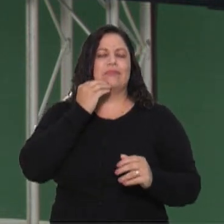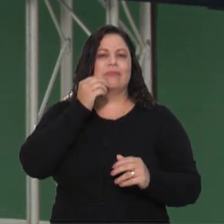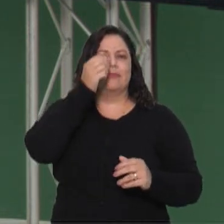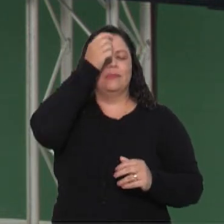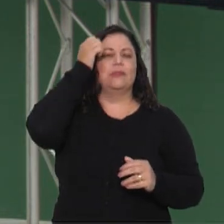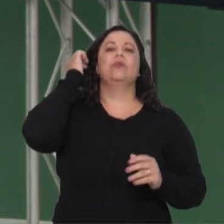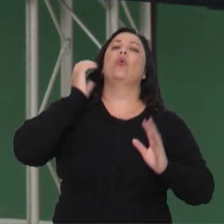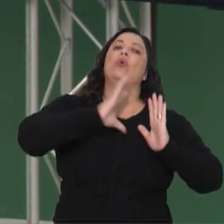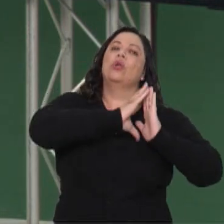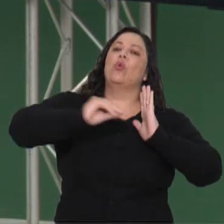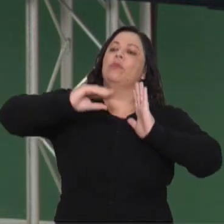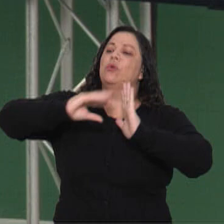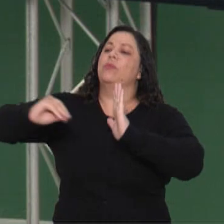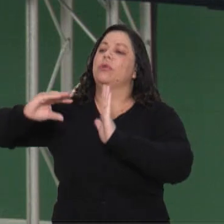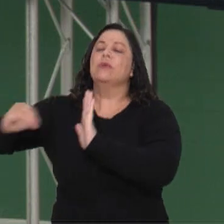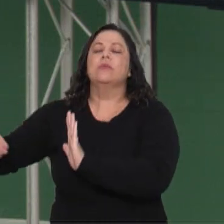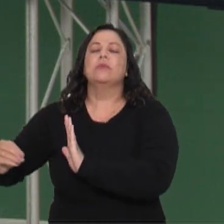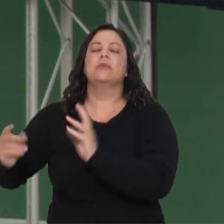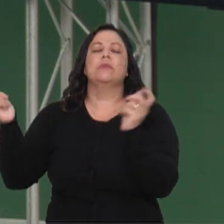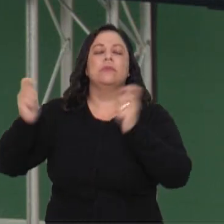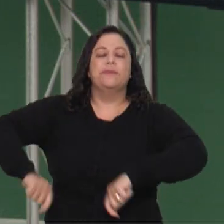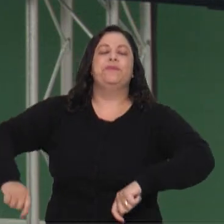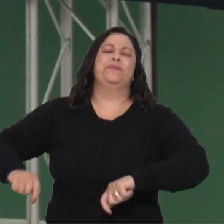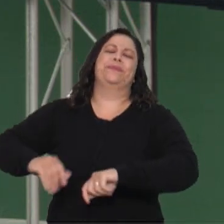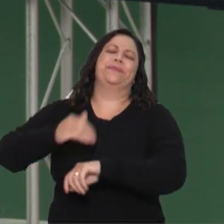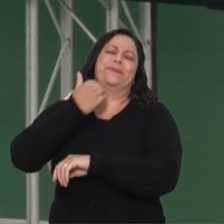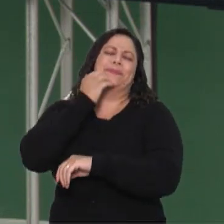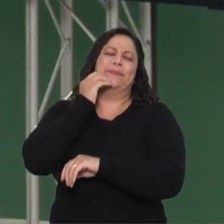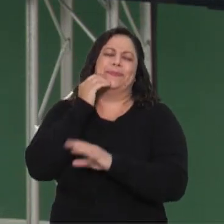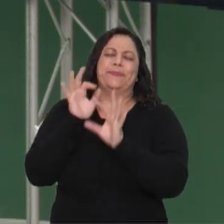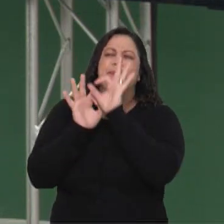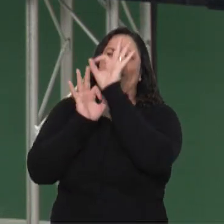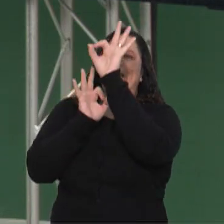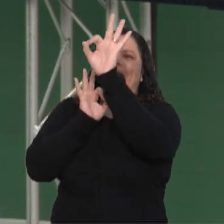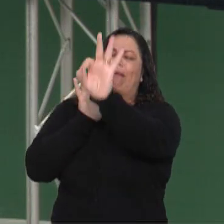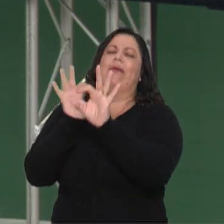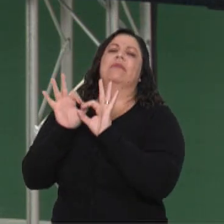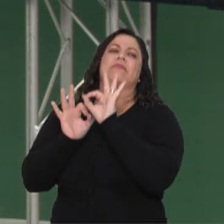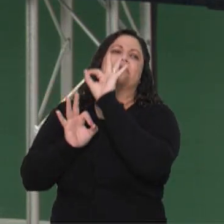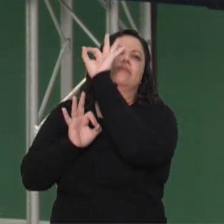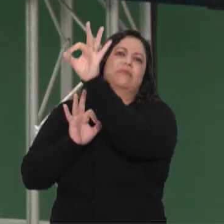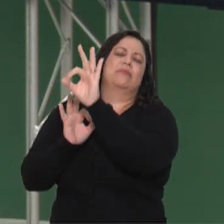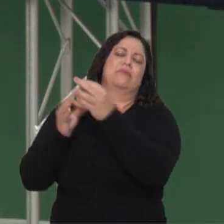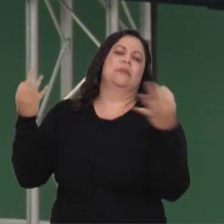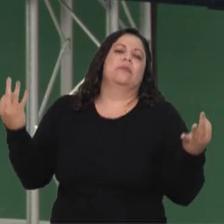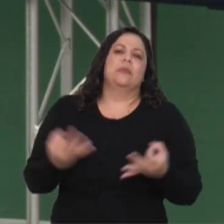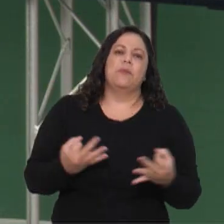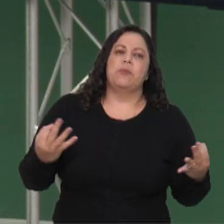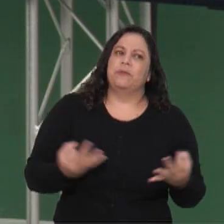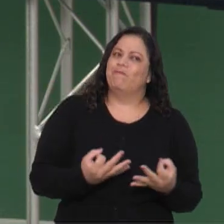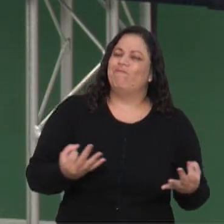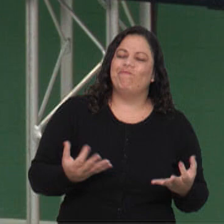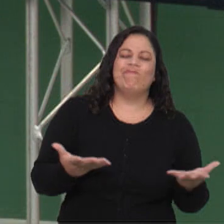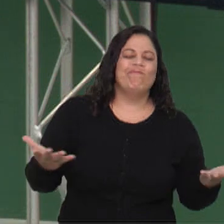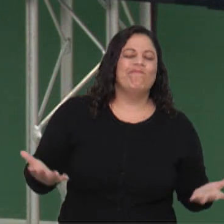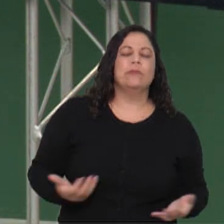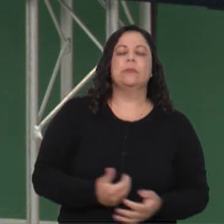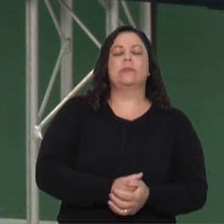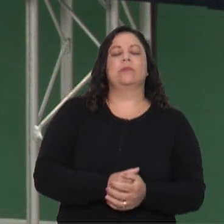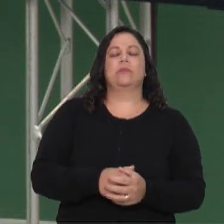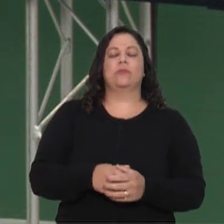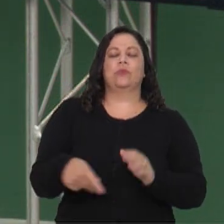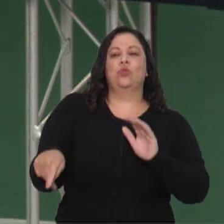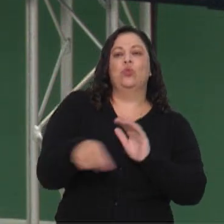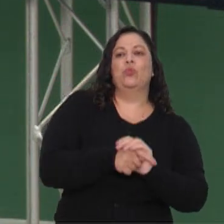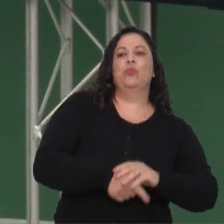copia a cadeira real está mais distante da cadeira perfeita do que aquele que faz a cadeira